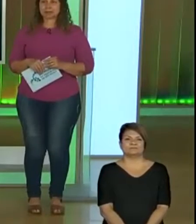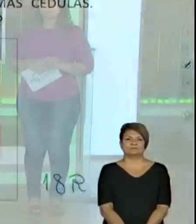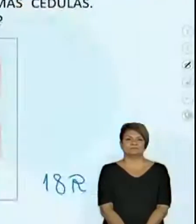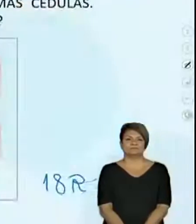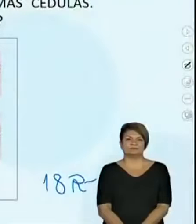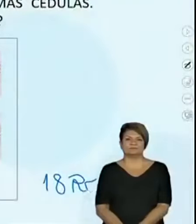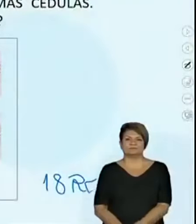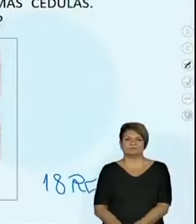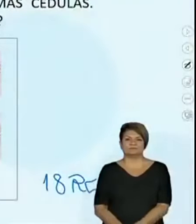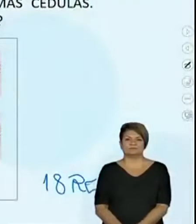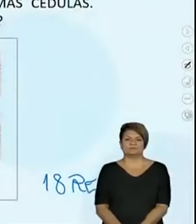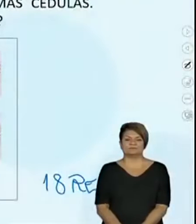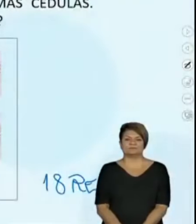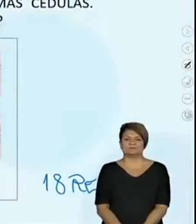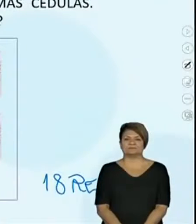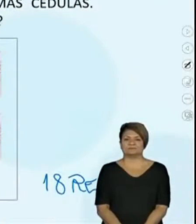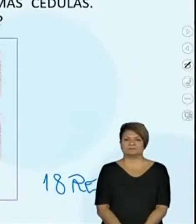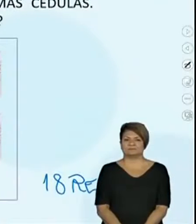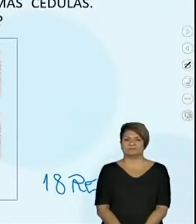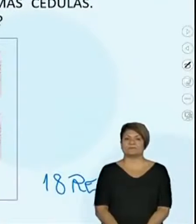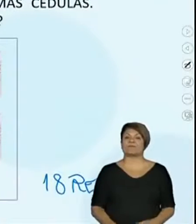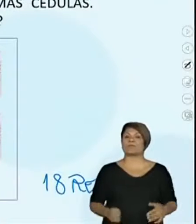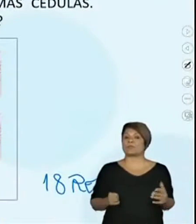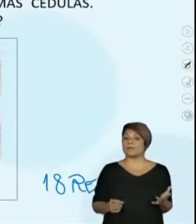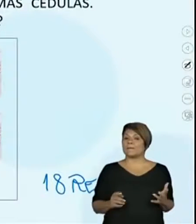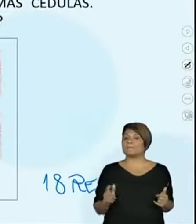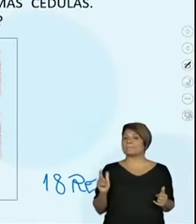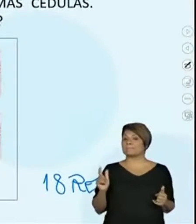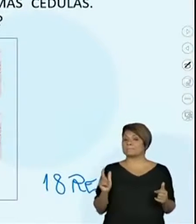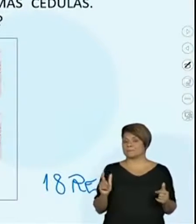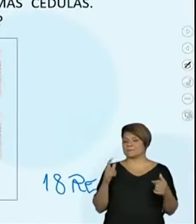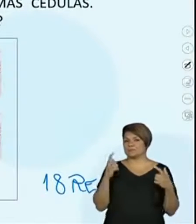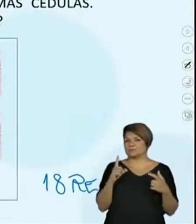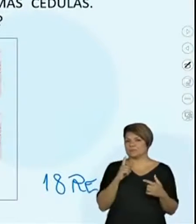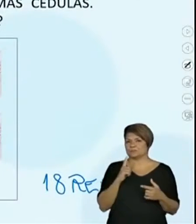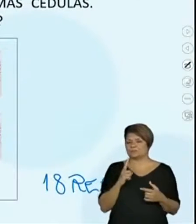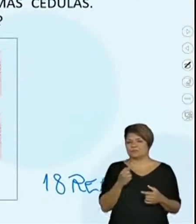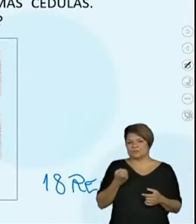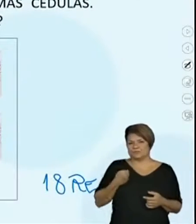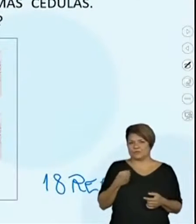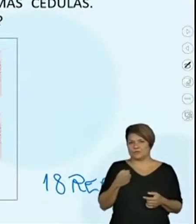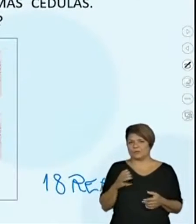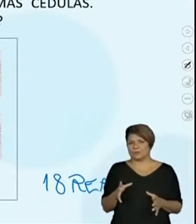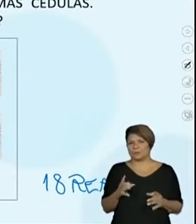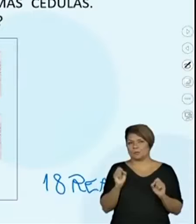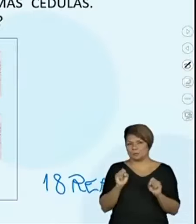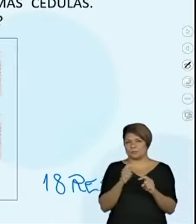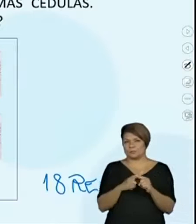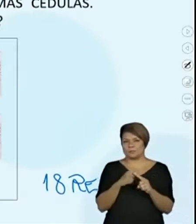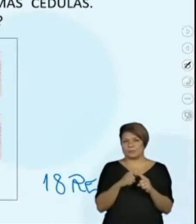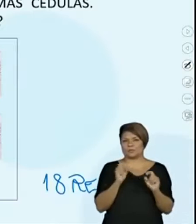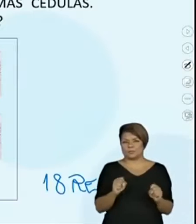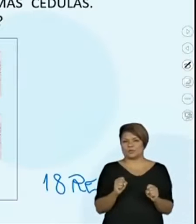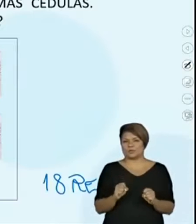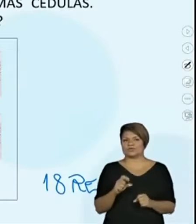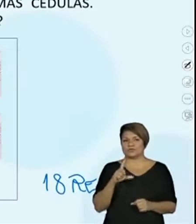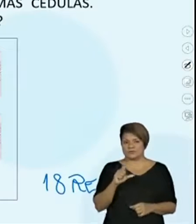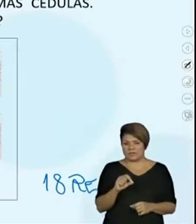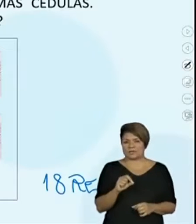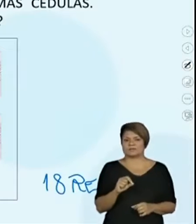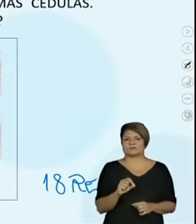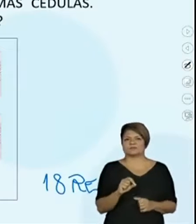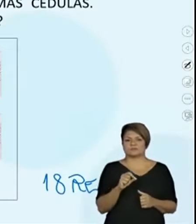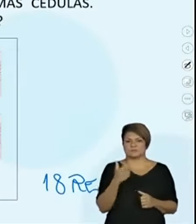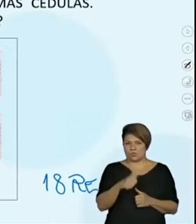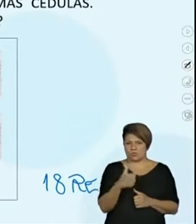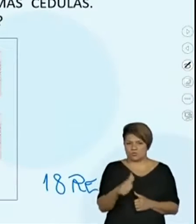R$18. Reais. E tem aquele aluno, professora Vivi, que tem até a situação de pegar o 10 e continuar somando o 8. Isso. Fazendo